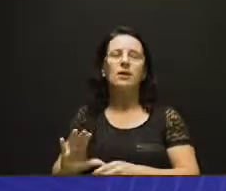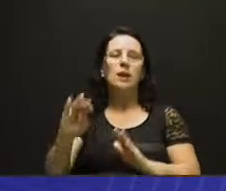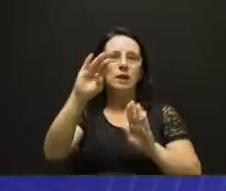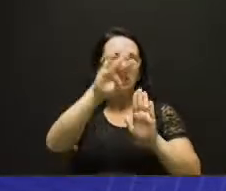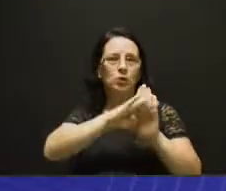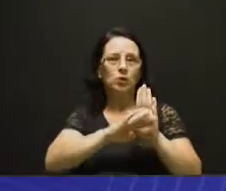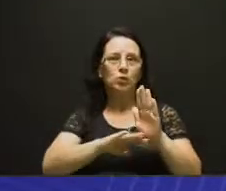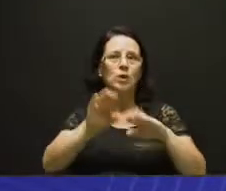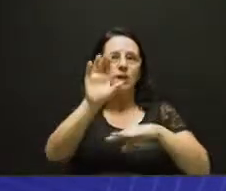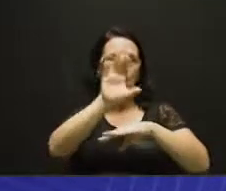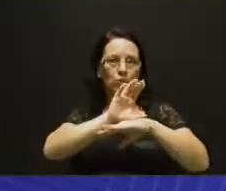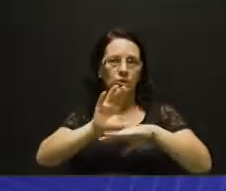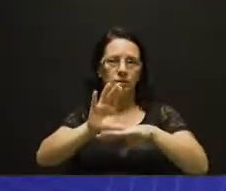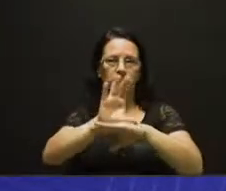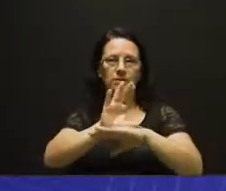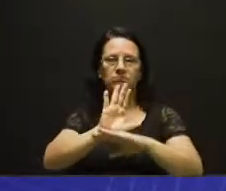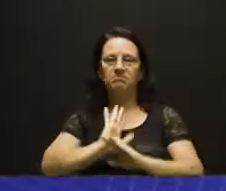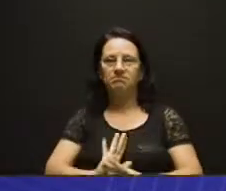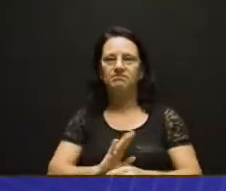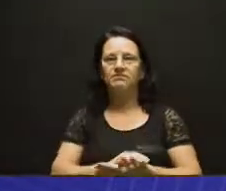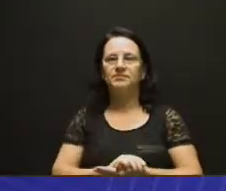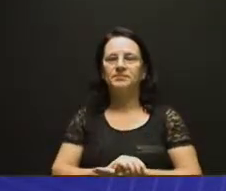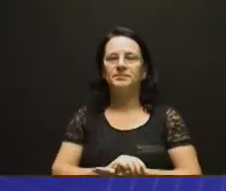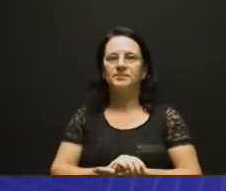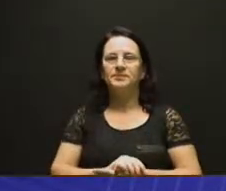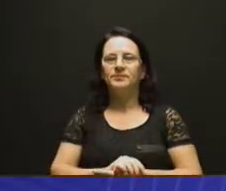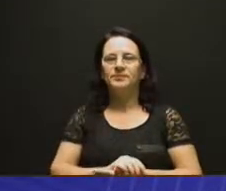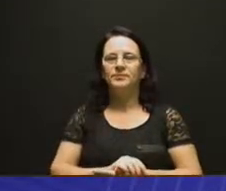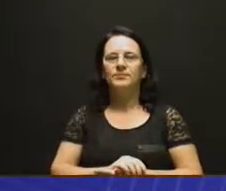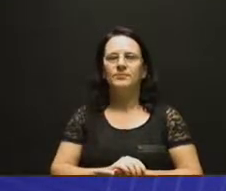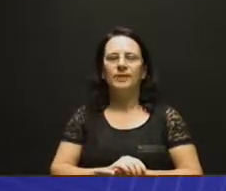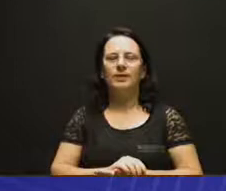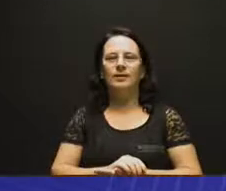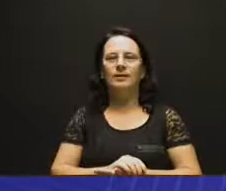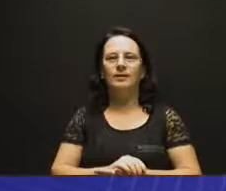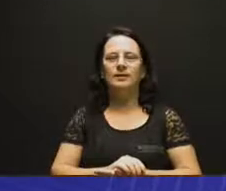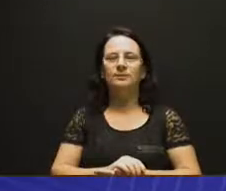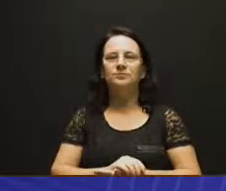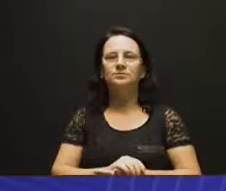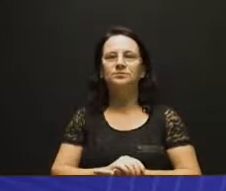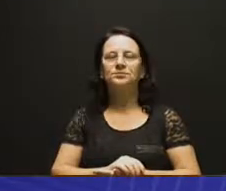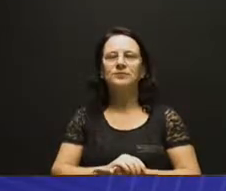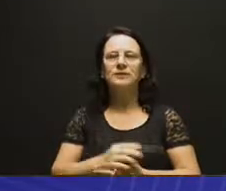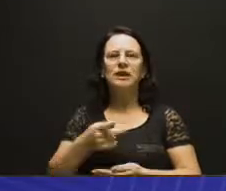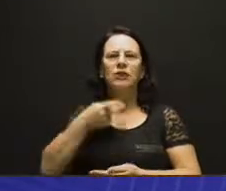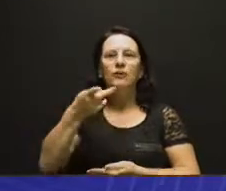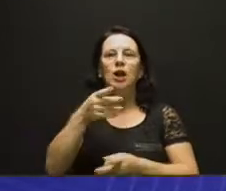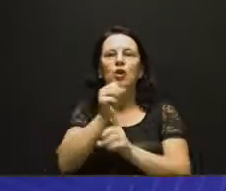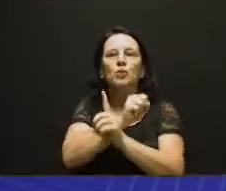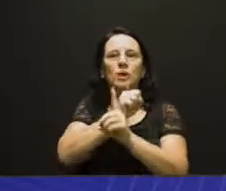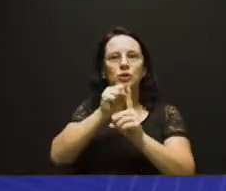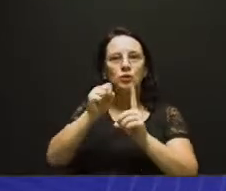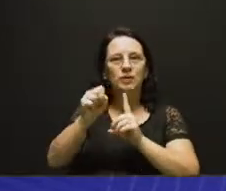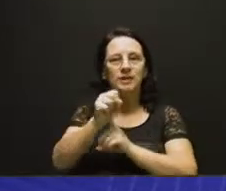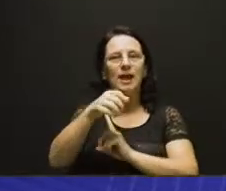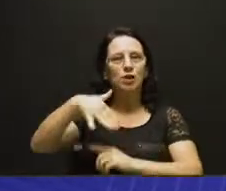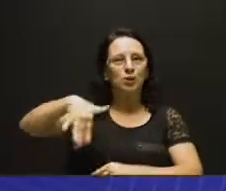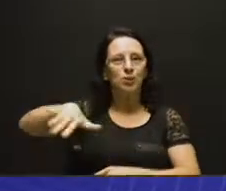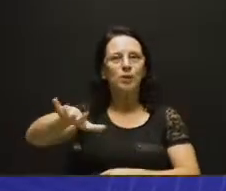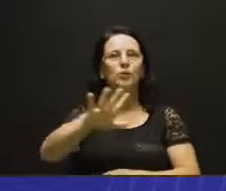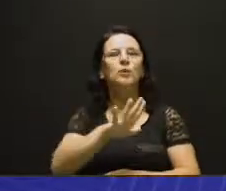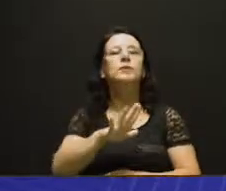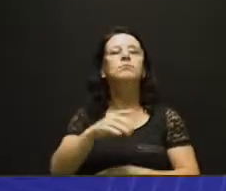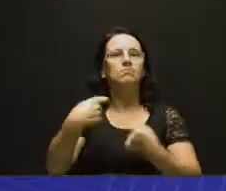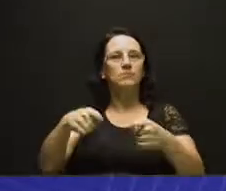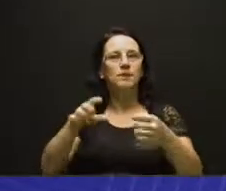federal tá pode passar é quando a gente fala em uma sociedade para todos a gente tem que estar